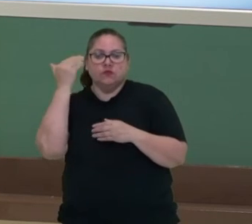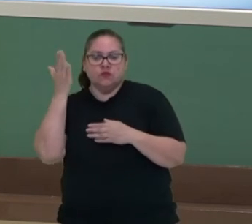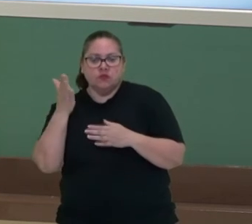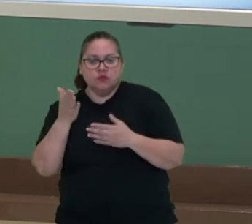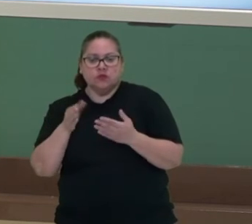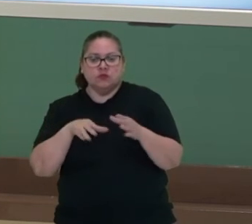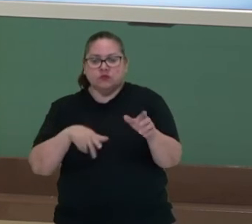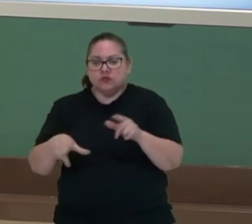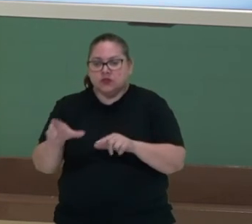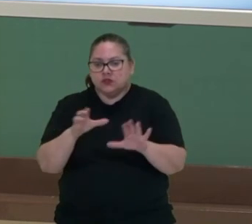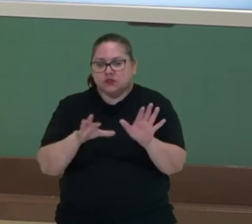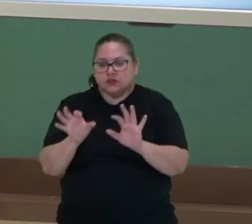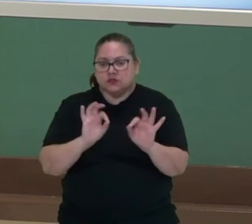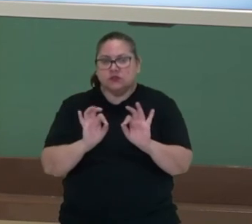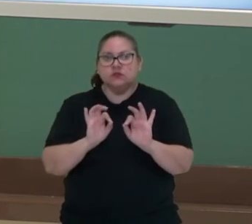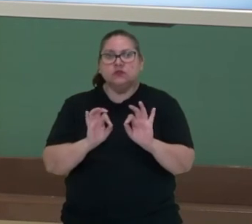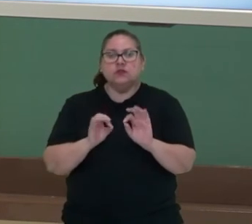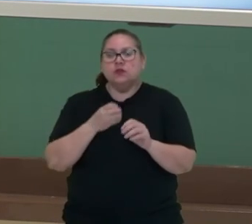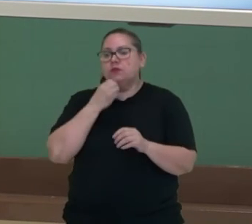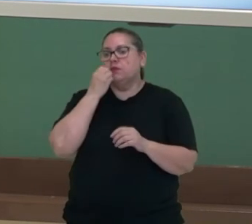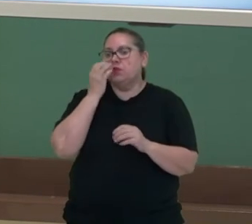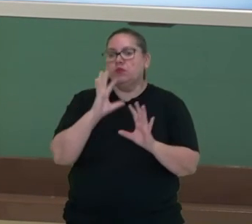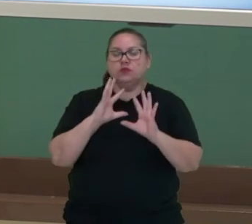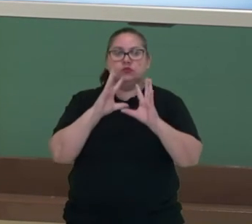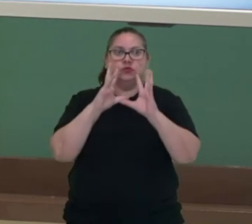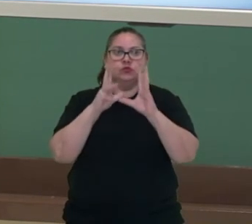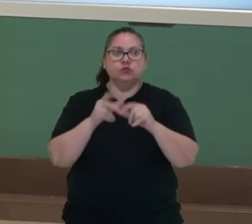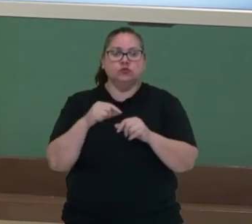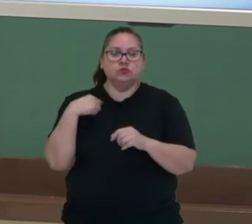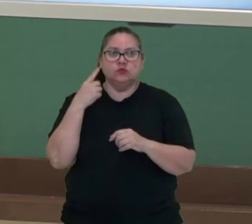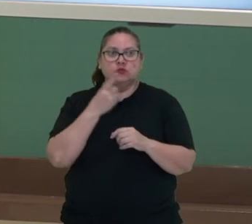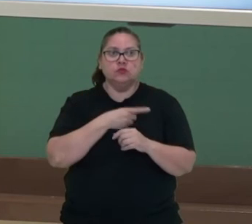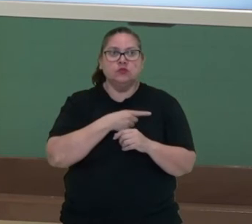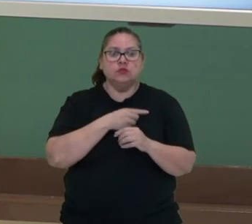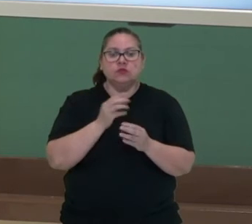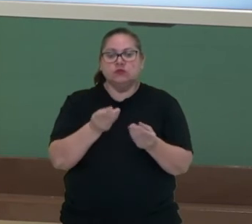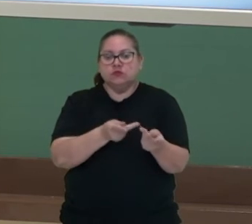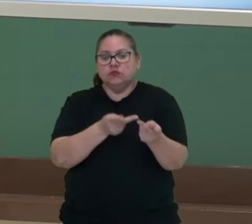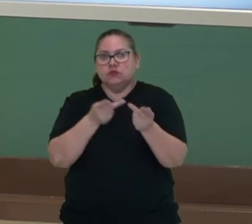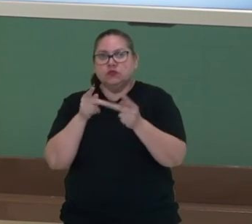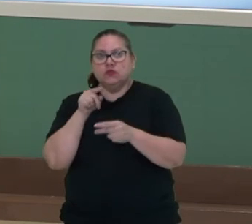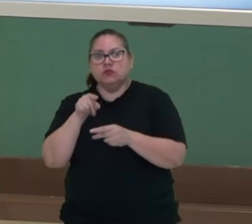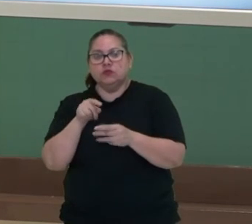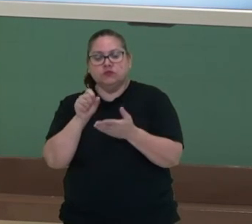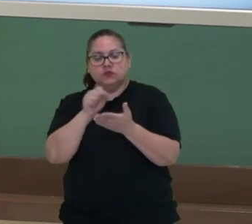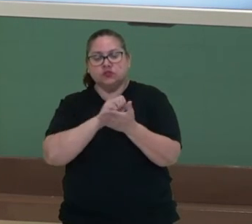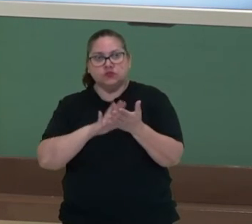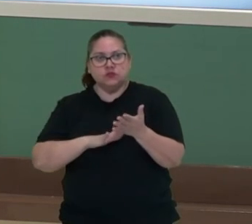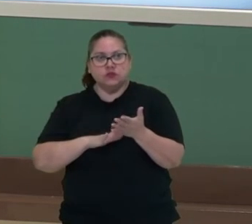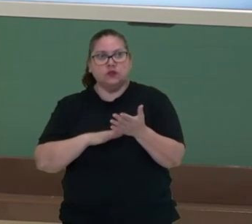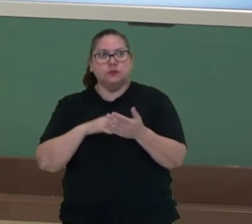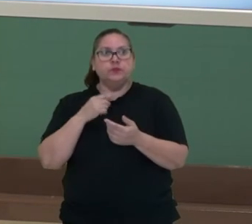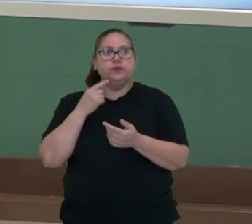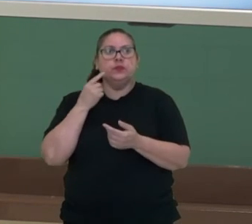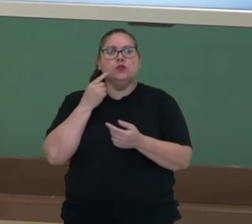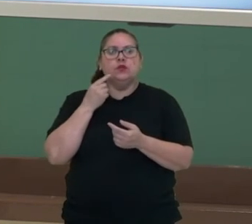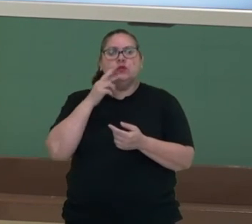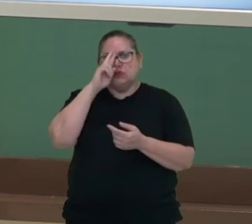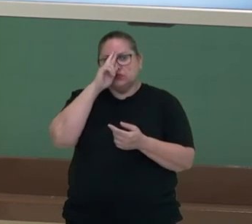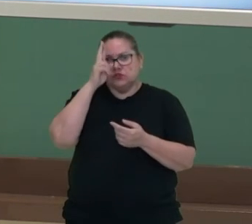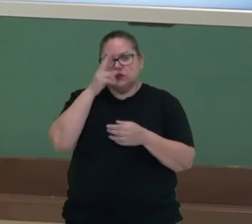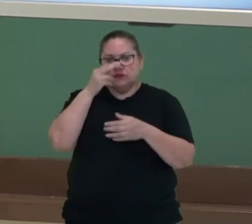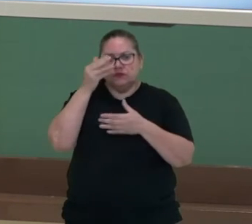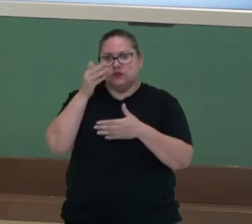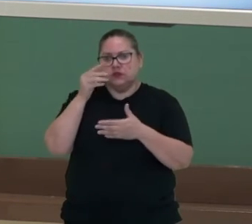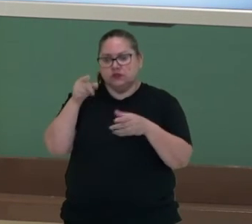essa organização, isso é benéfico a todos nós. E eu convido você agora a fazer uma atividade, olha só, né? O